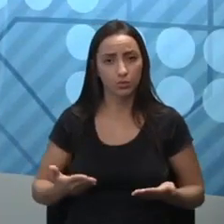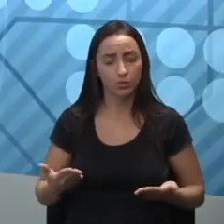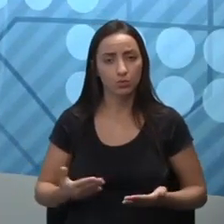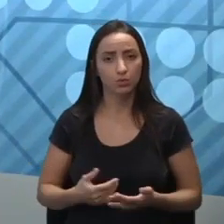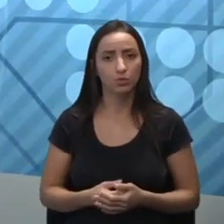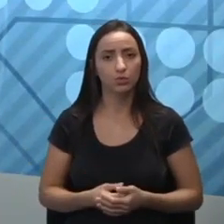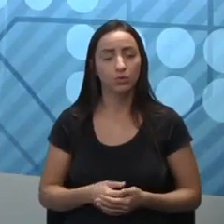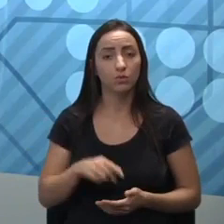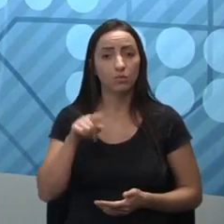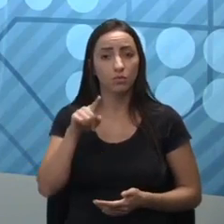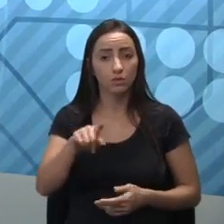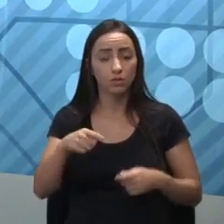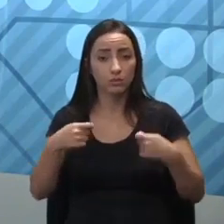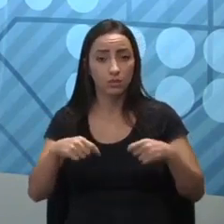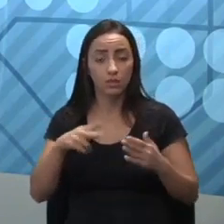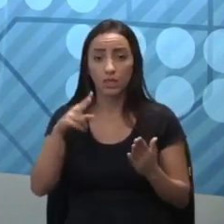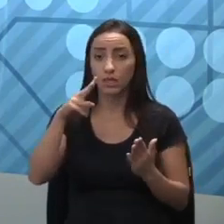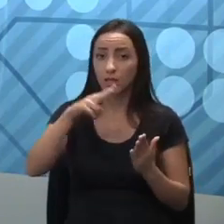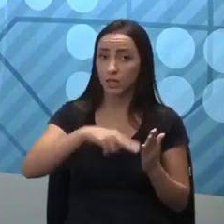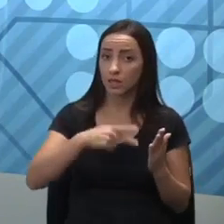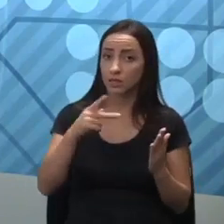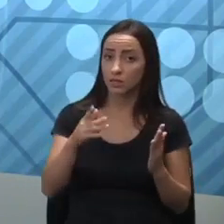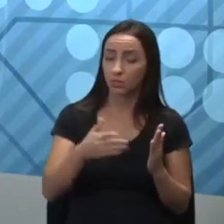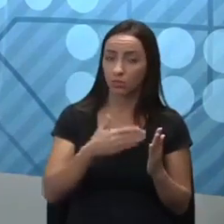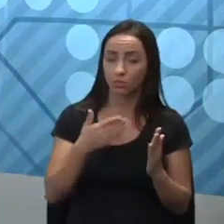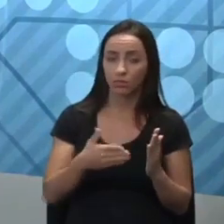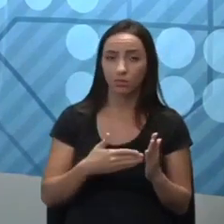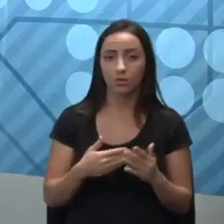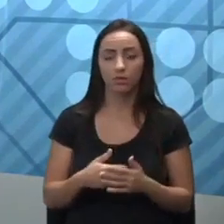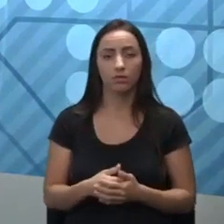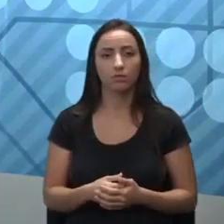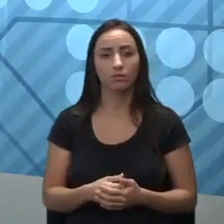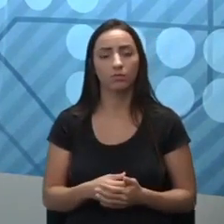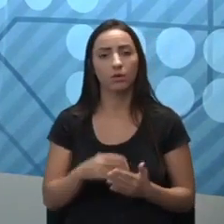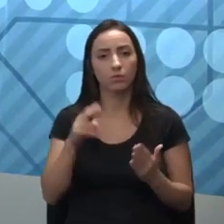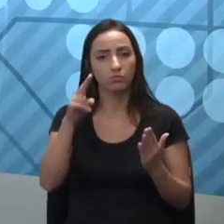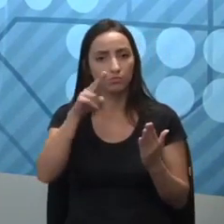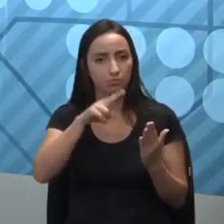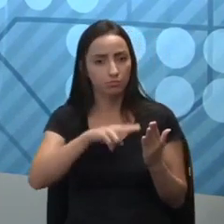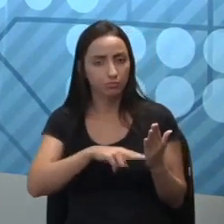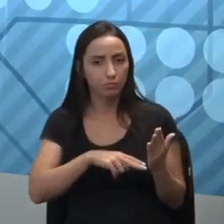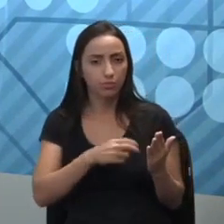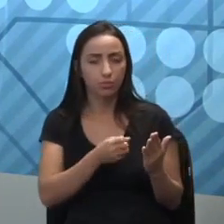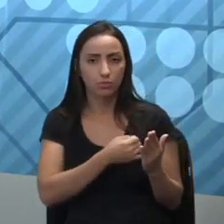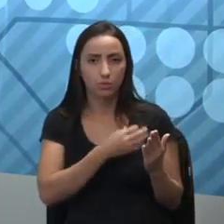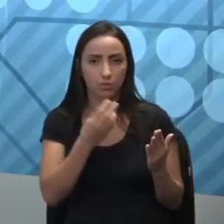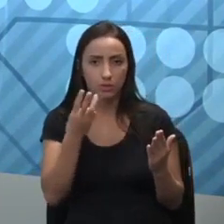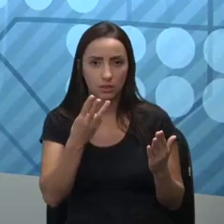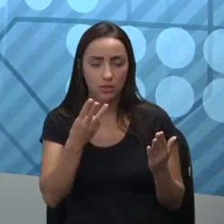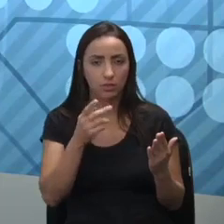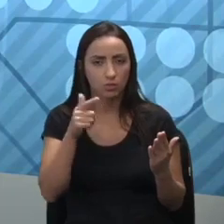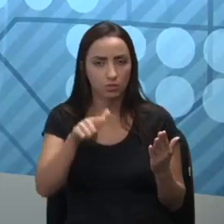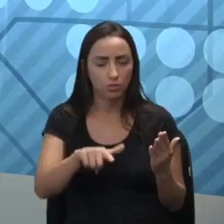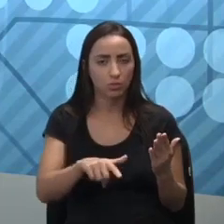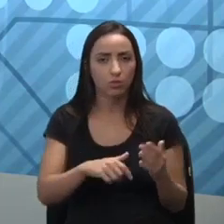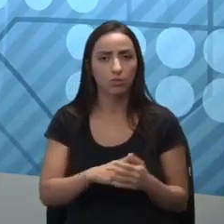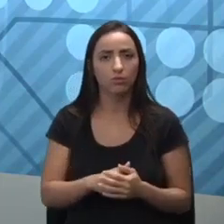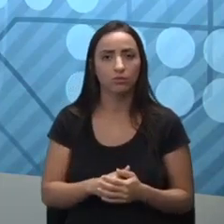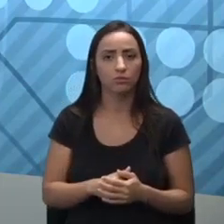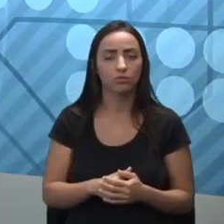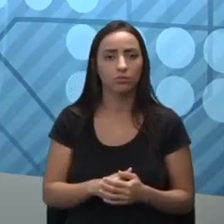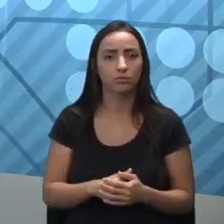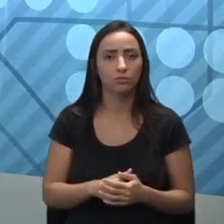hoje. Você deve ler o seu livro, leia a unidade 3 novamente, né? Invista aí